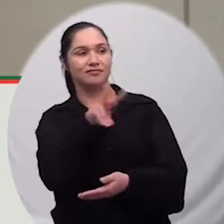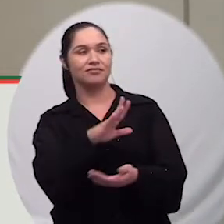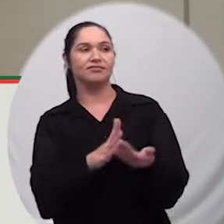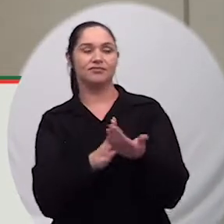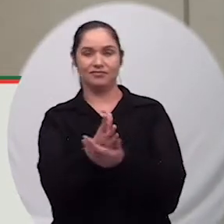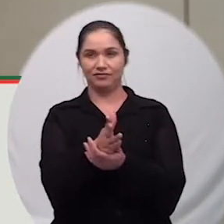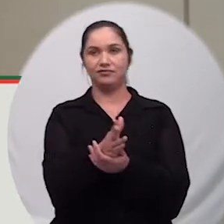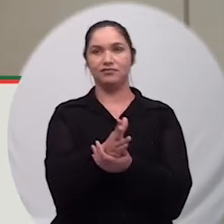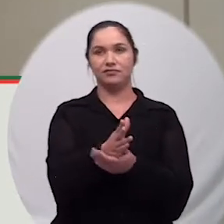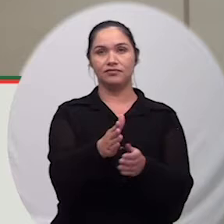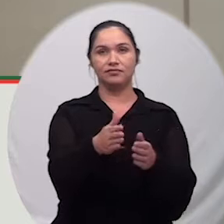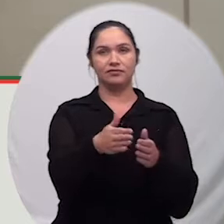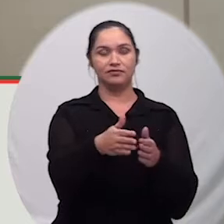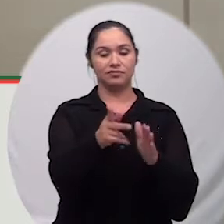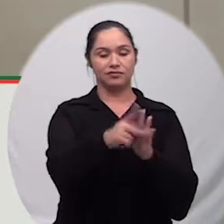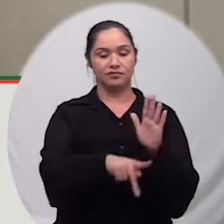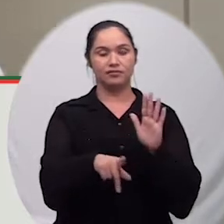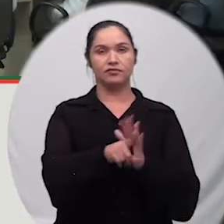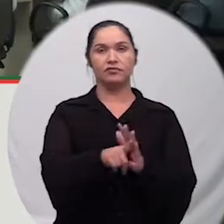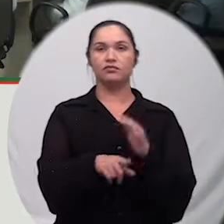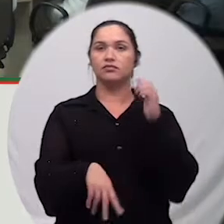a aprovação desse projeto.